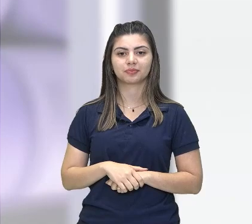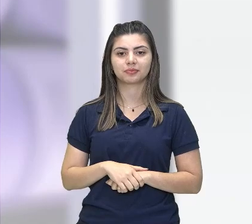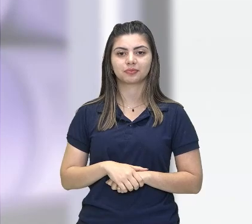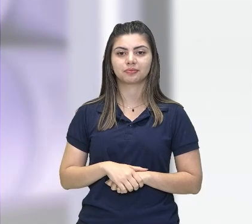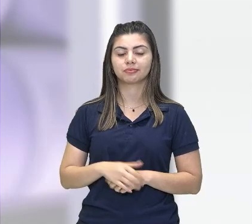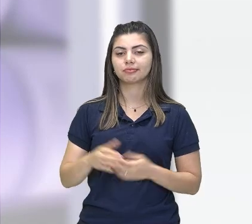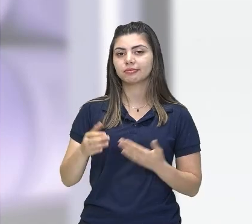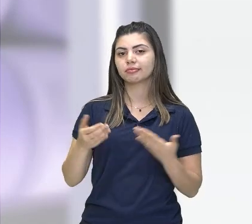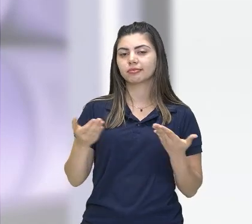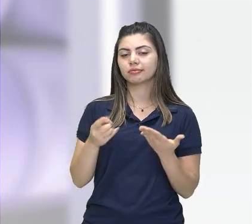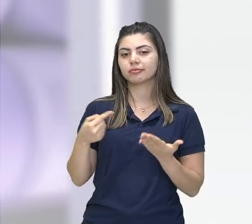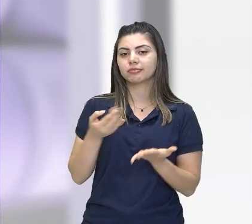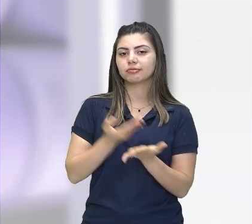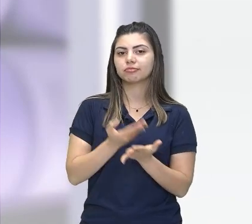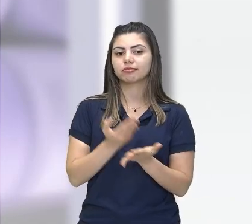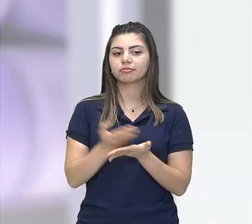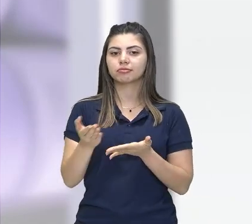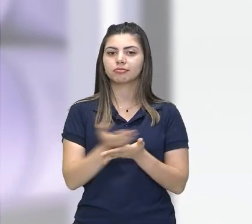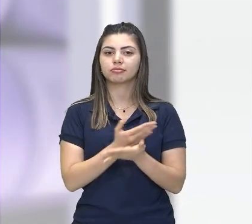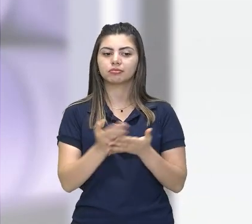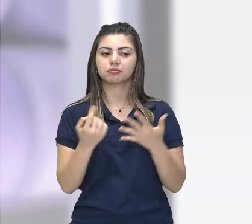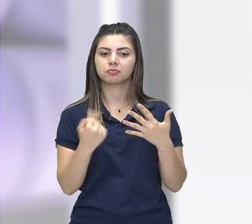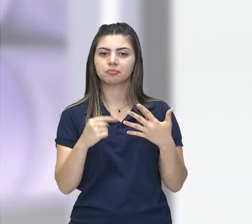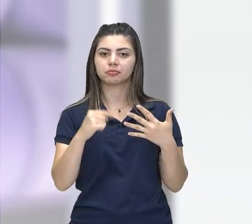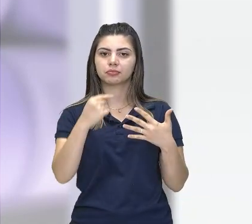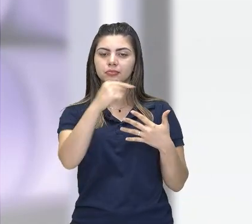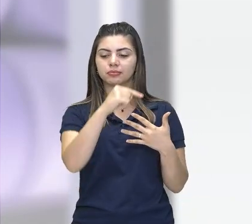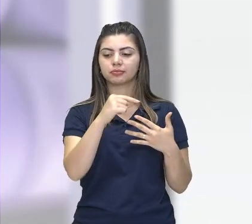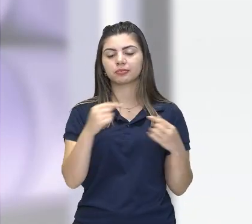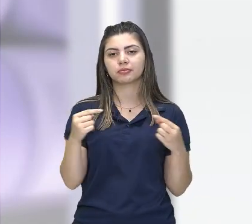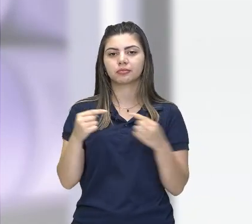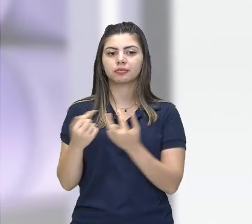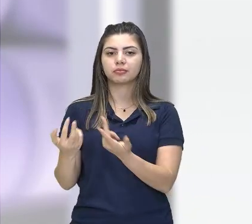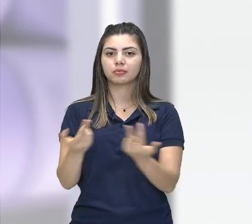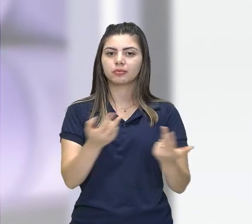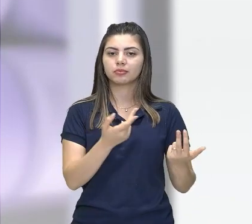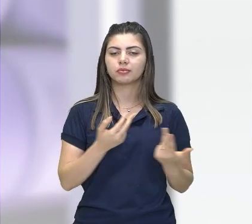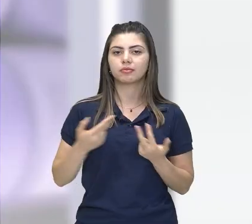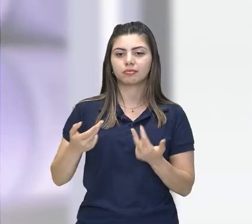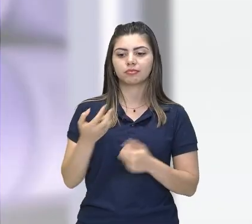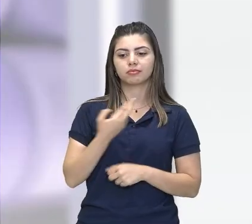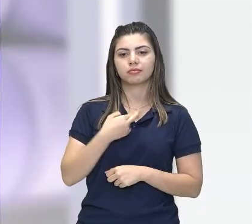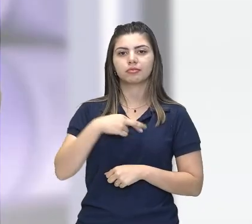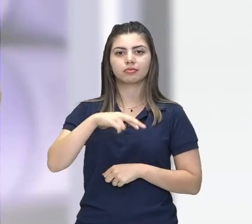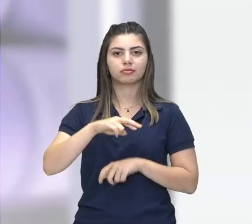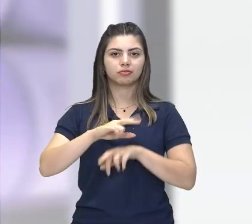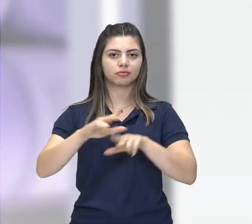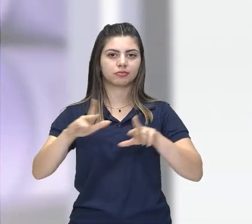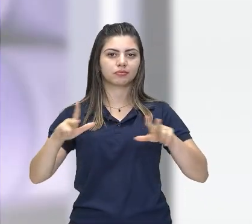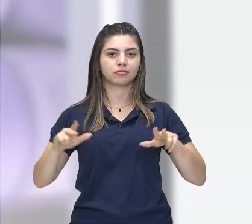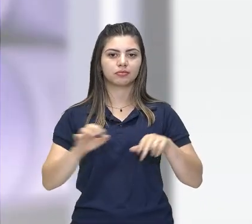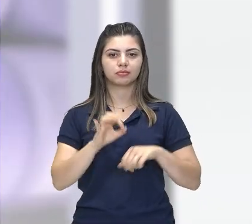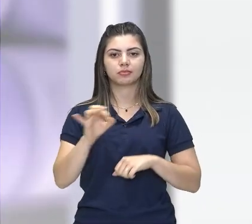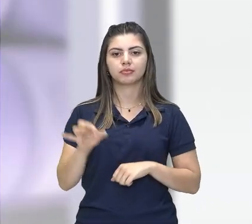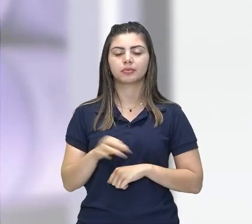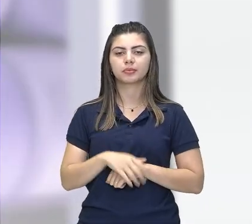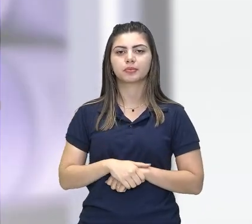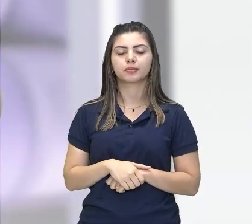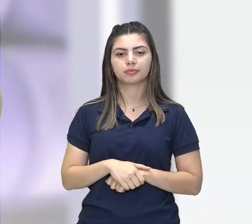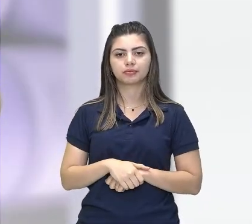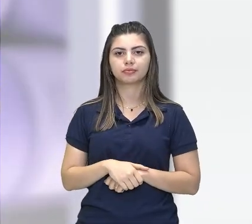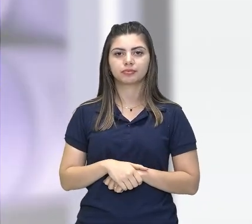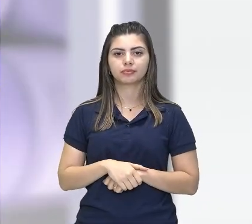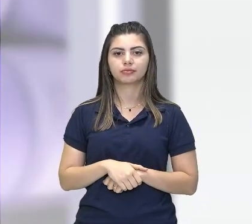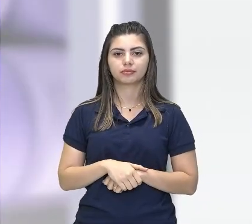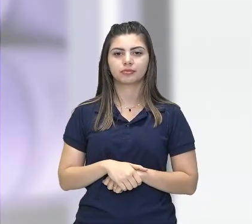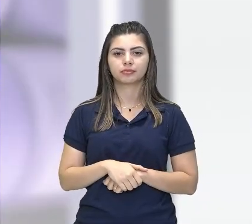alguns pontos que são comuns às diferentes doutrinas religiosas. Né? Elas